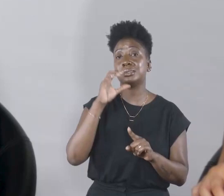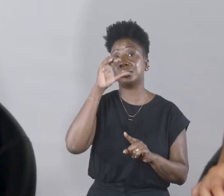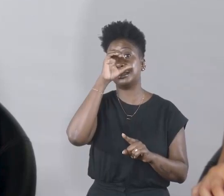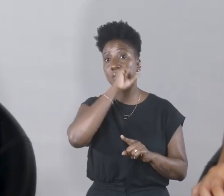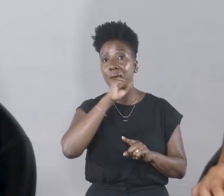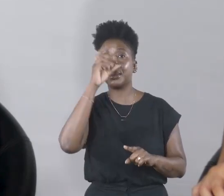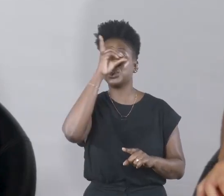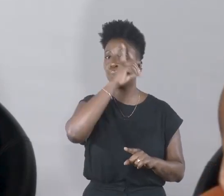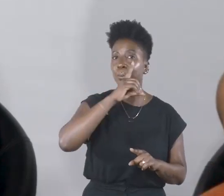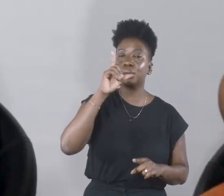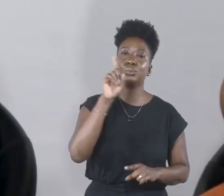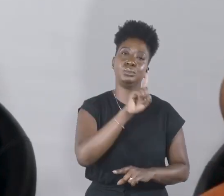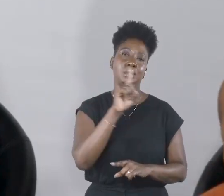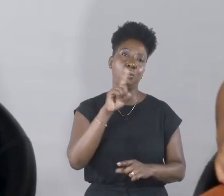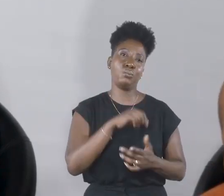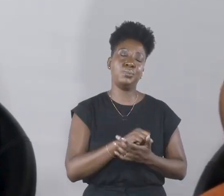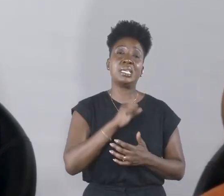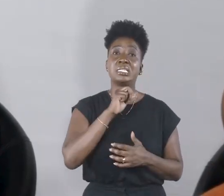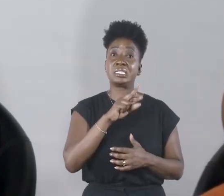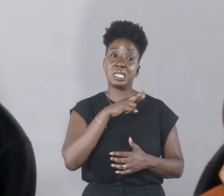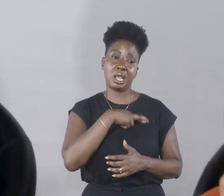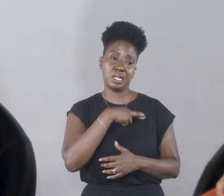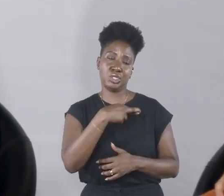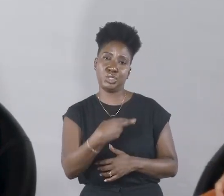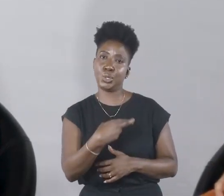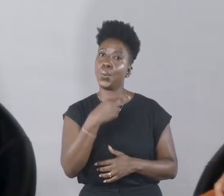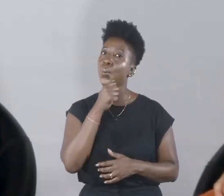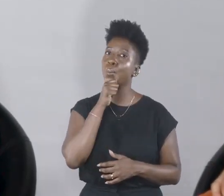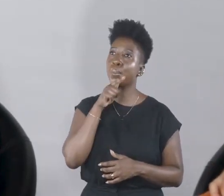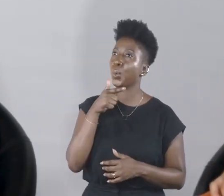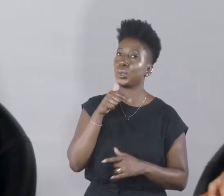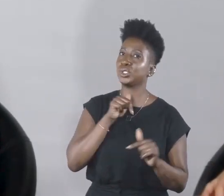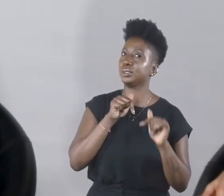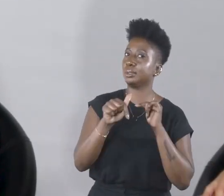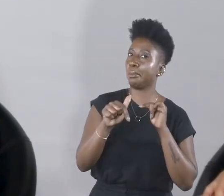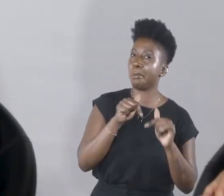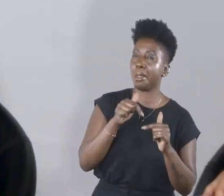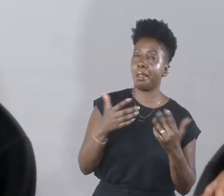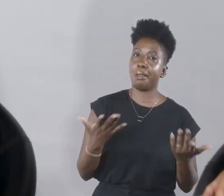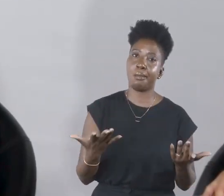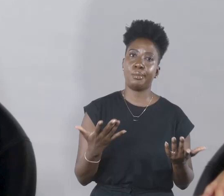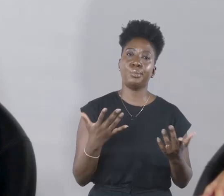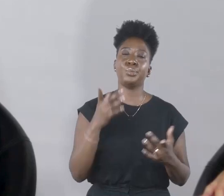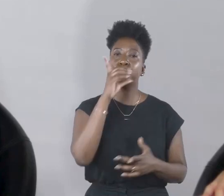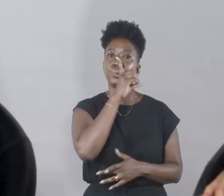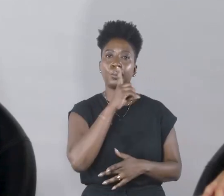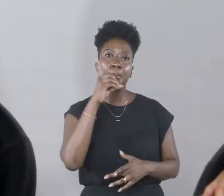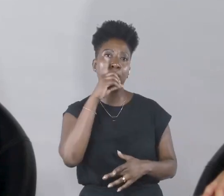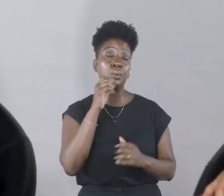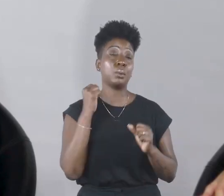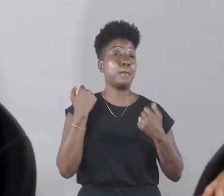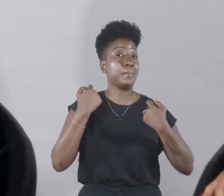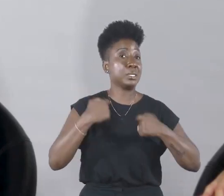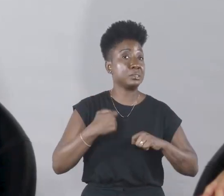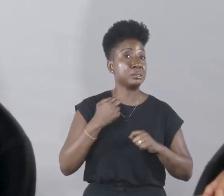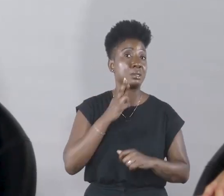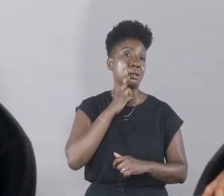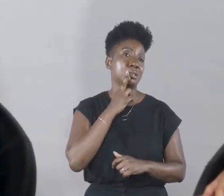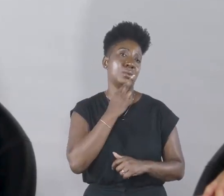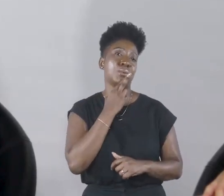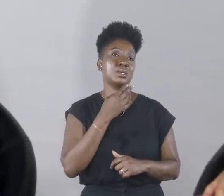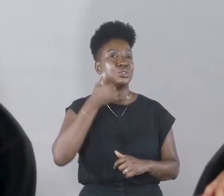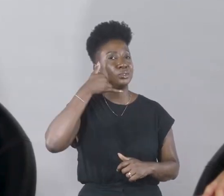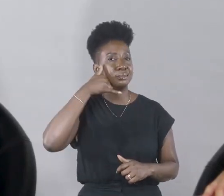trabalhar. Então, as questões de religiões, se você tem uma religião, você não pode trabalhar no domingo, então você não pode pegar restaurante. Essas coisas aí